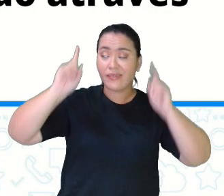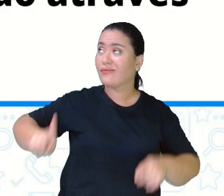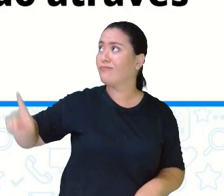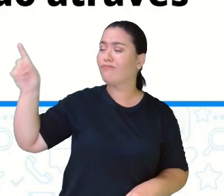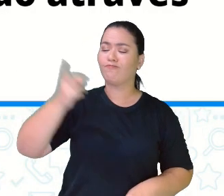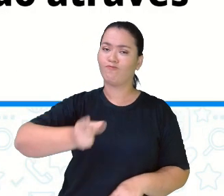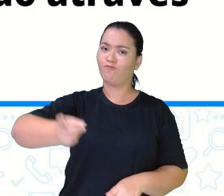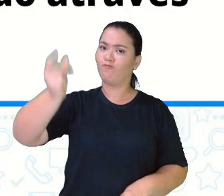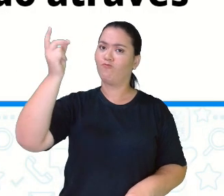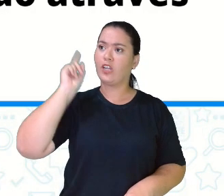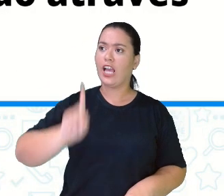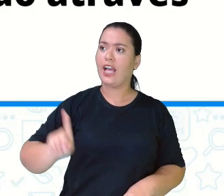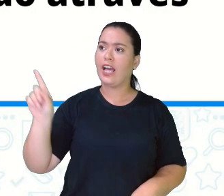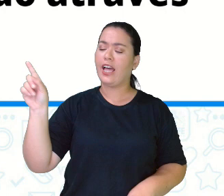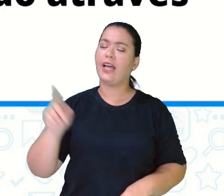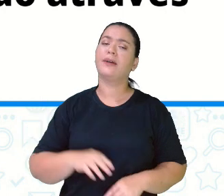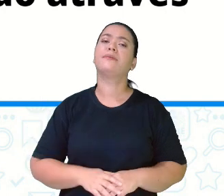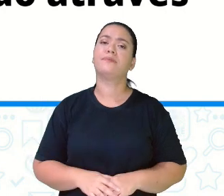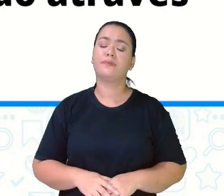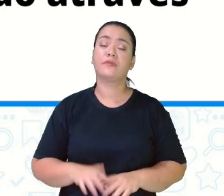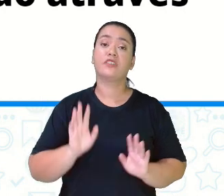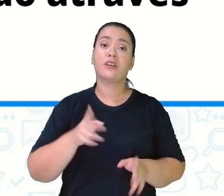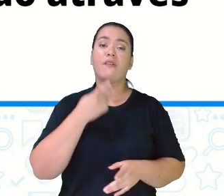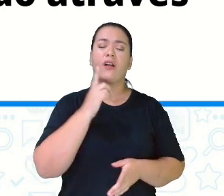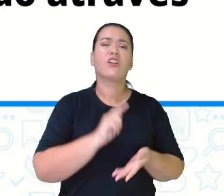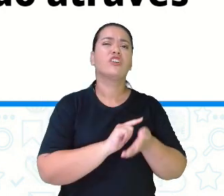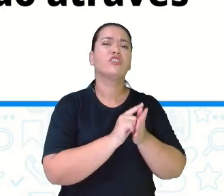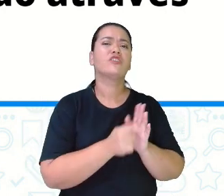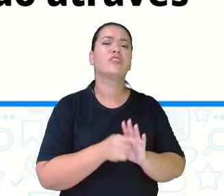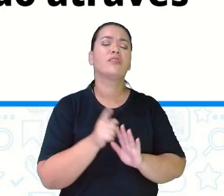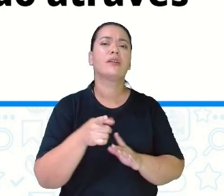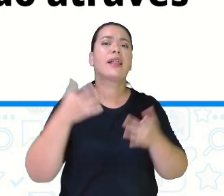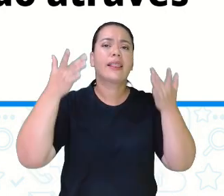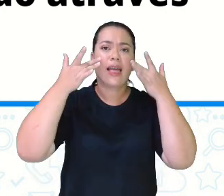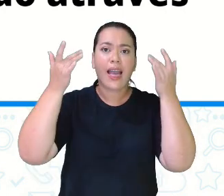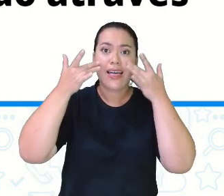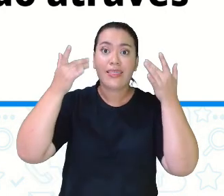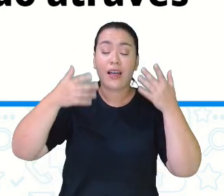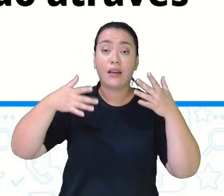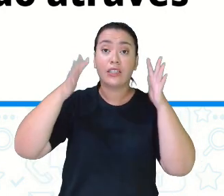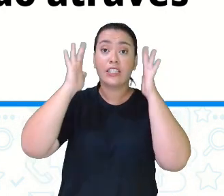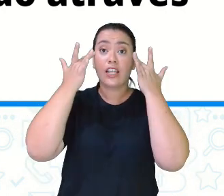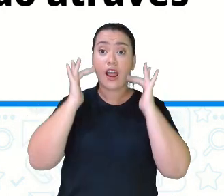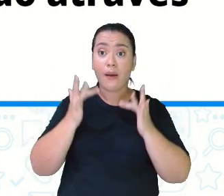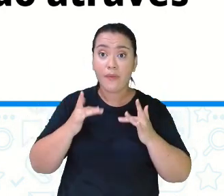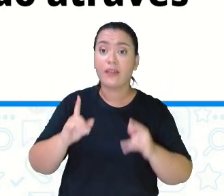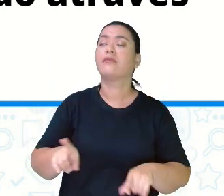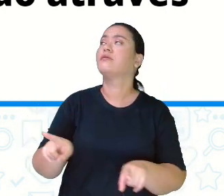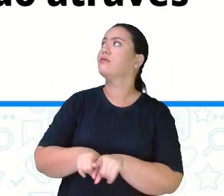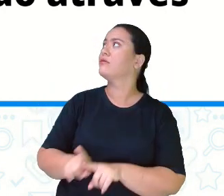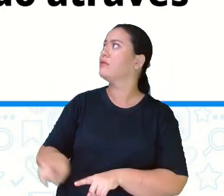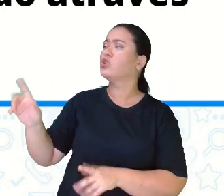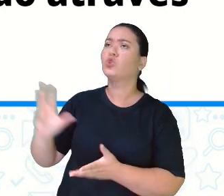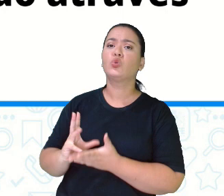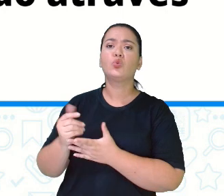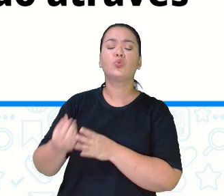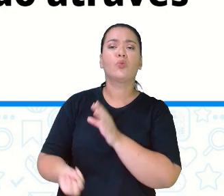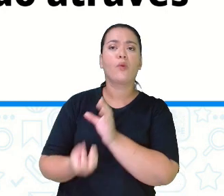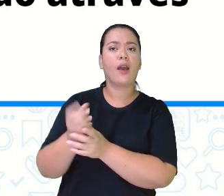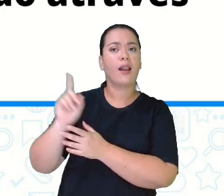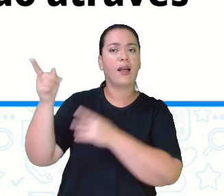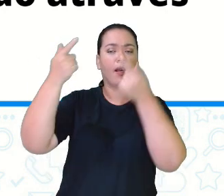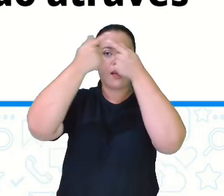ontem? Falamos isso sobre quando falamos o gênero teatral, o gênero dramático. Falamos que tudo teve isso lá na Grécia Antiga e Esopo estava